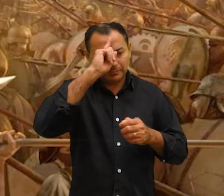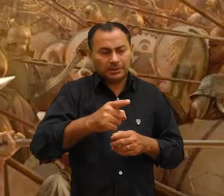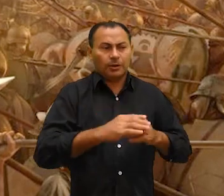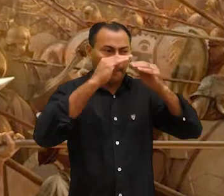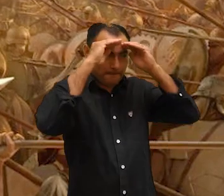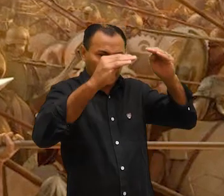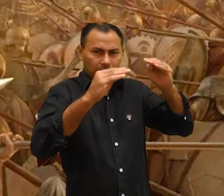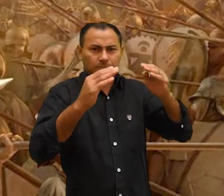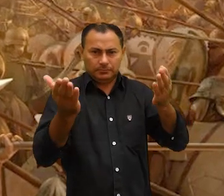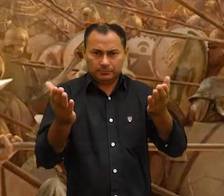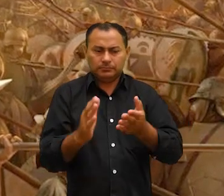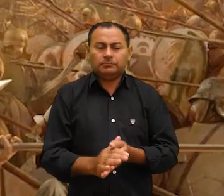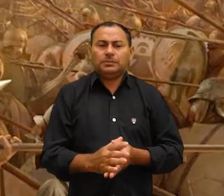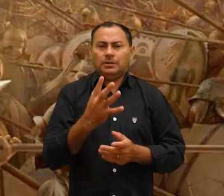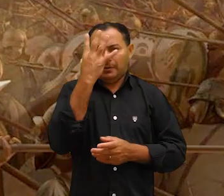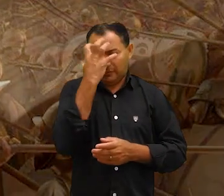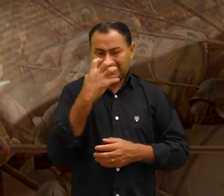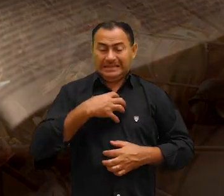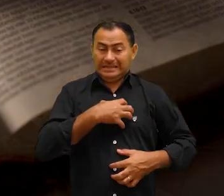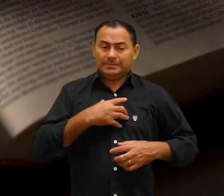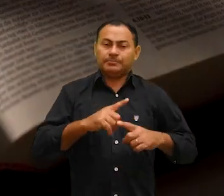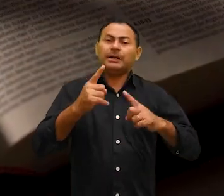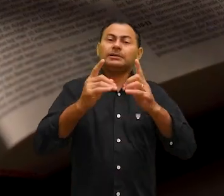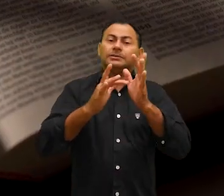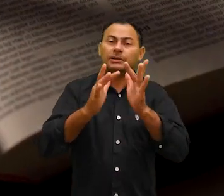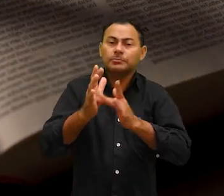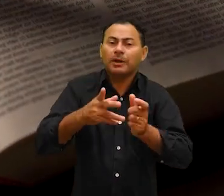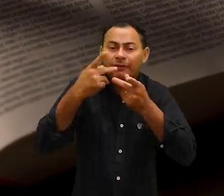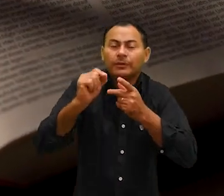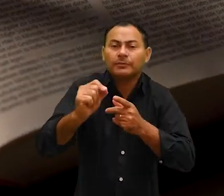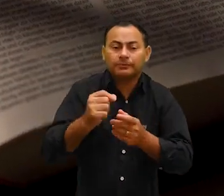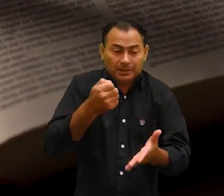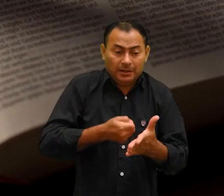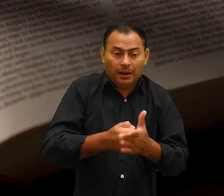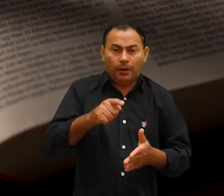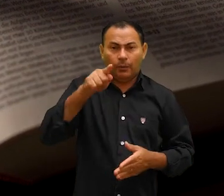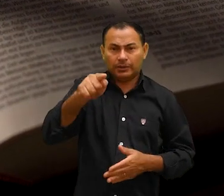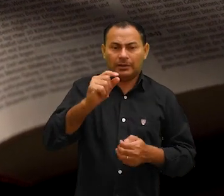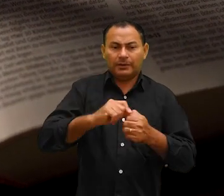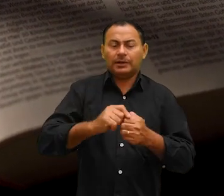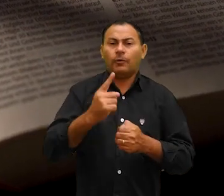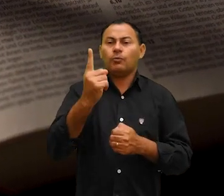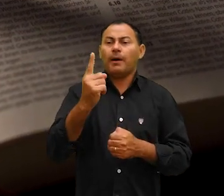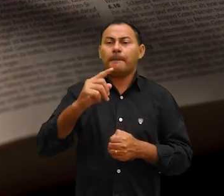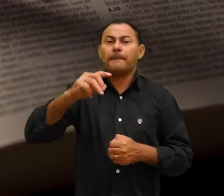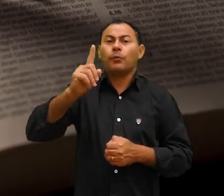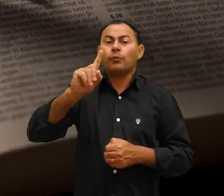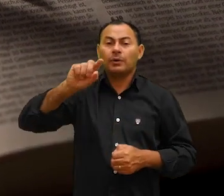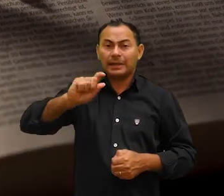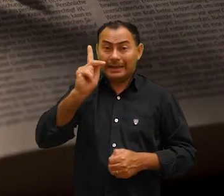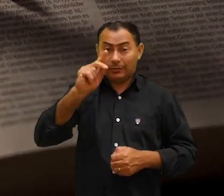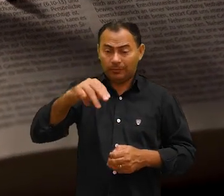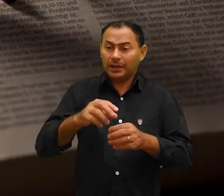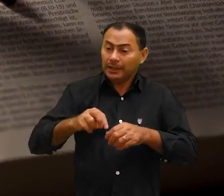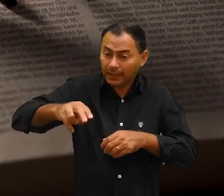não ser cumprir a determinação com cara feia, mas Jesus estava dizendo, se forçarem vocês a andarem 1 milha, andem